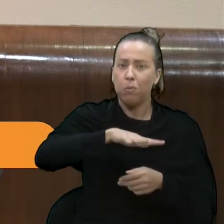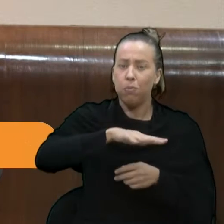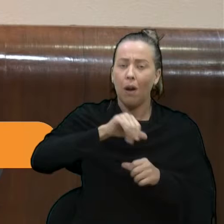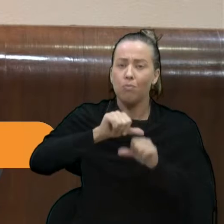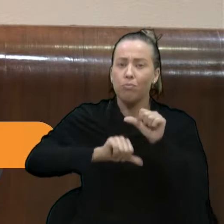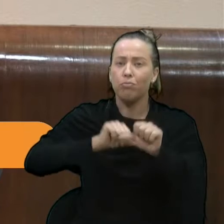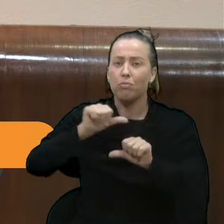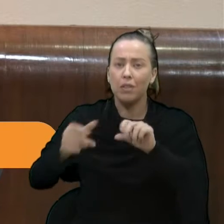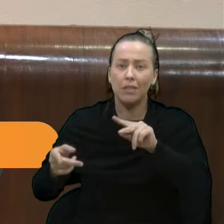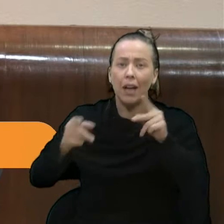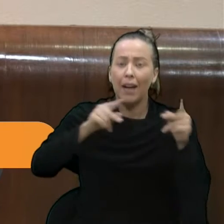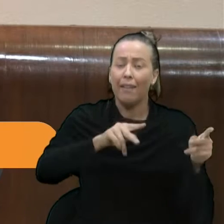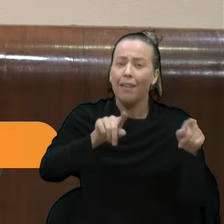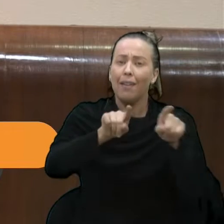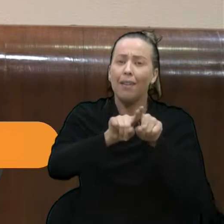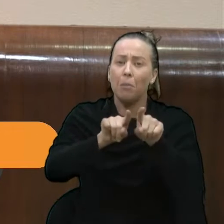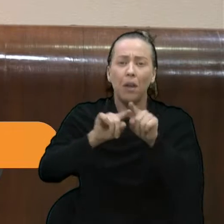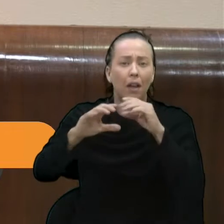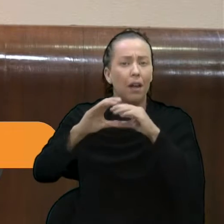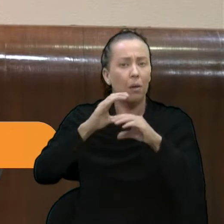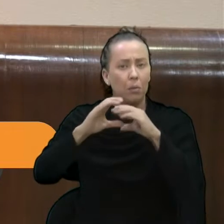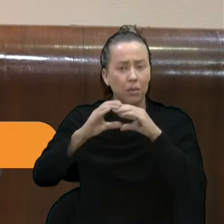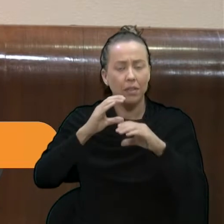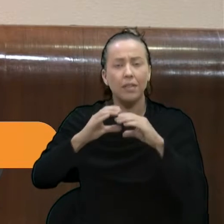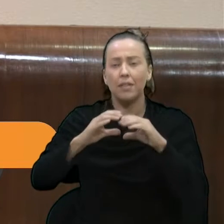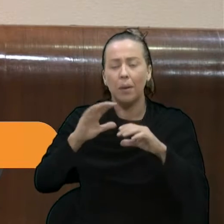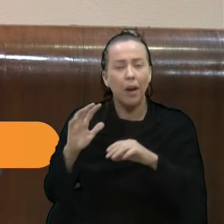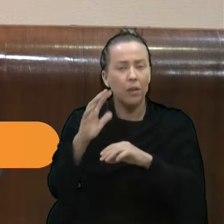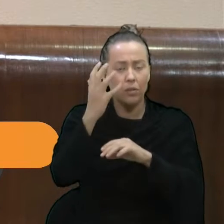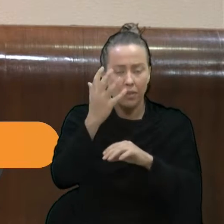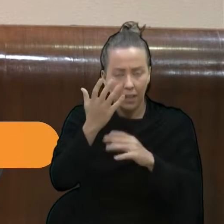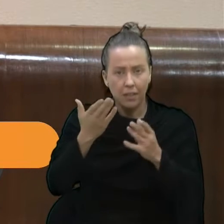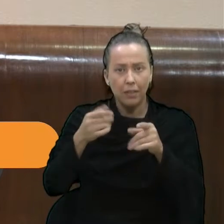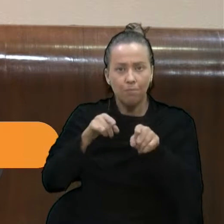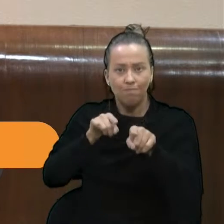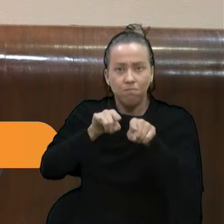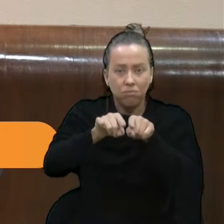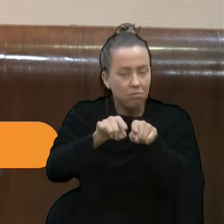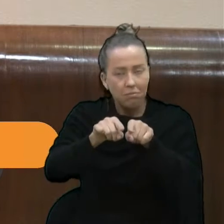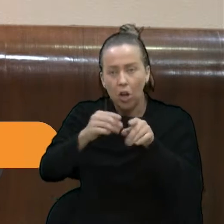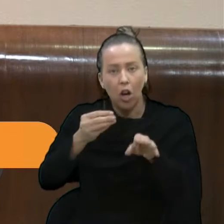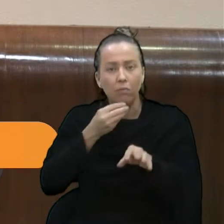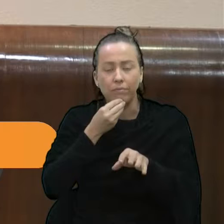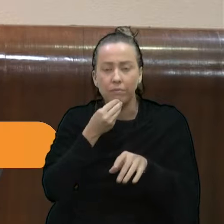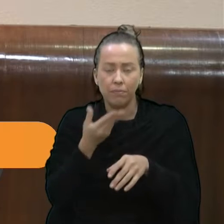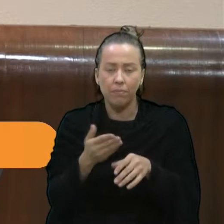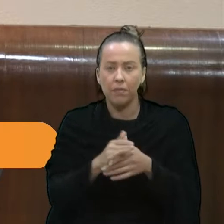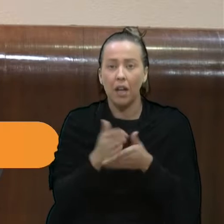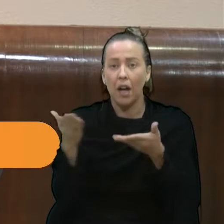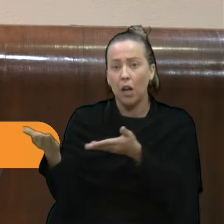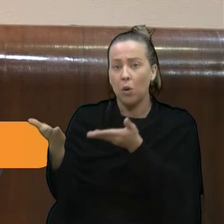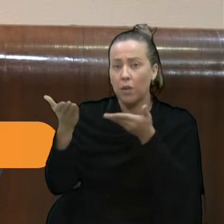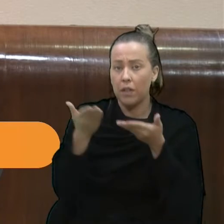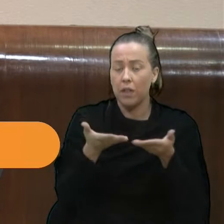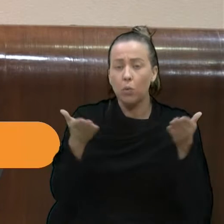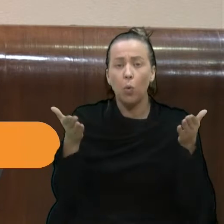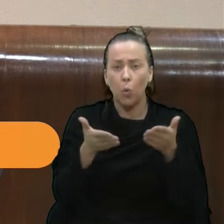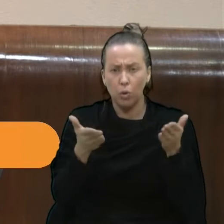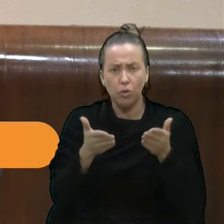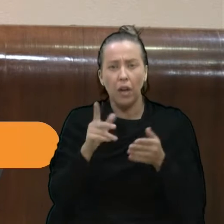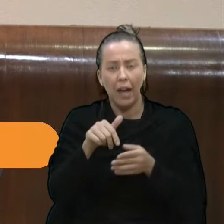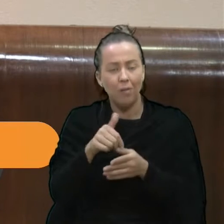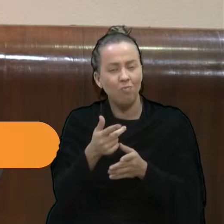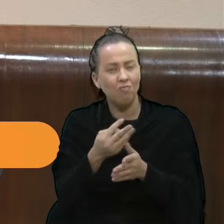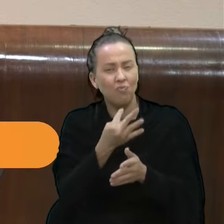comunicação a cada momento também com as suas transformações, inevitáveis, é claro. O convidado de hoje é um